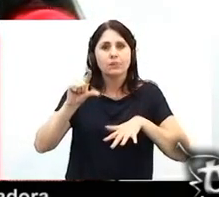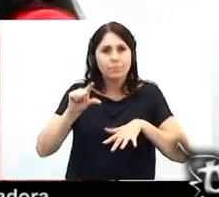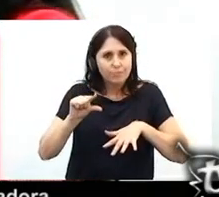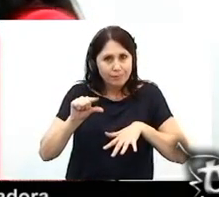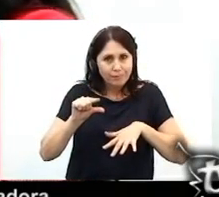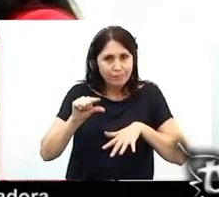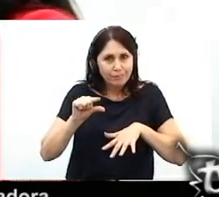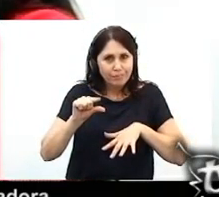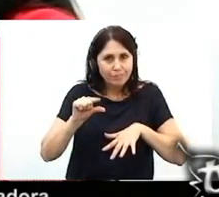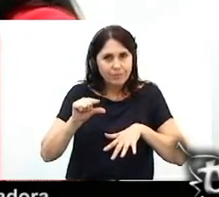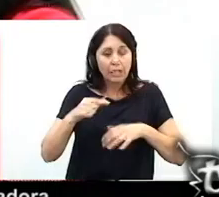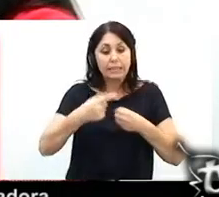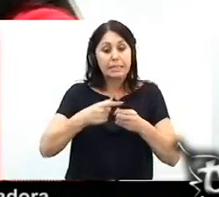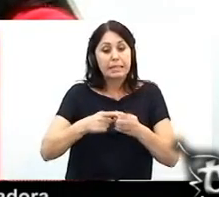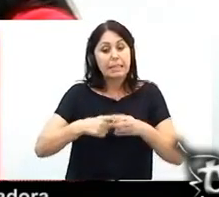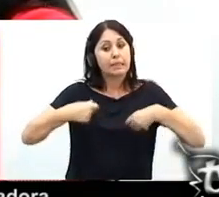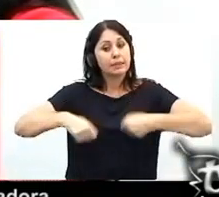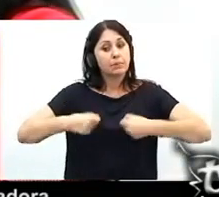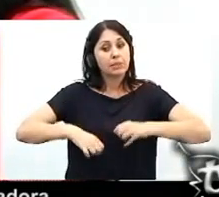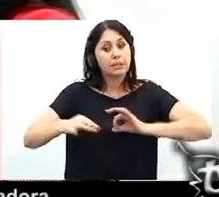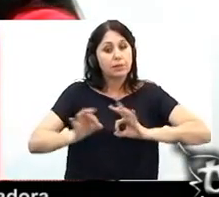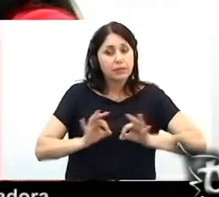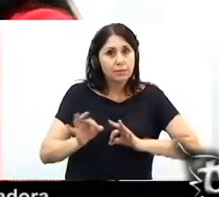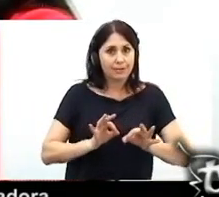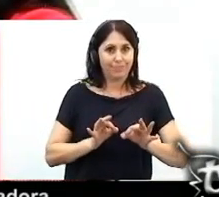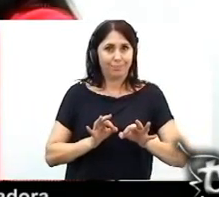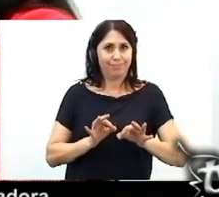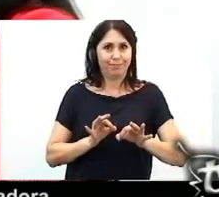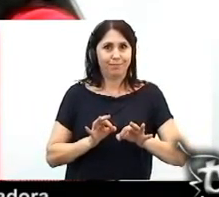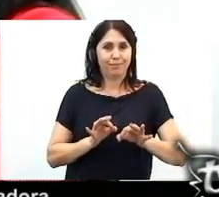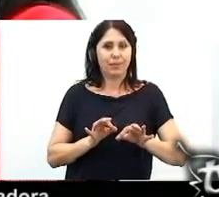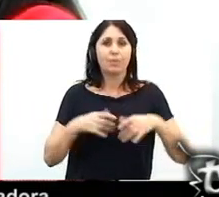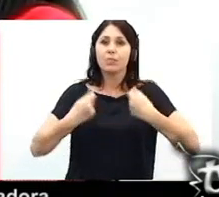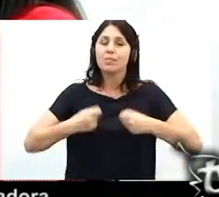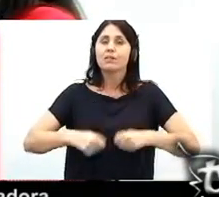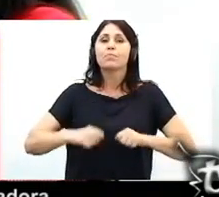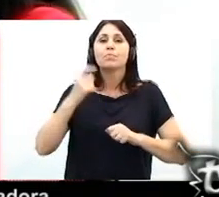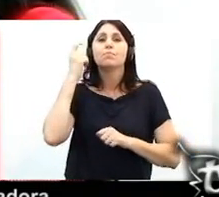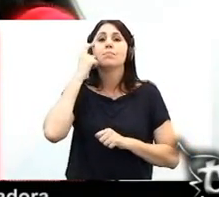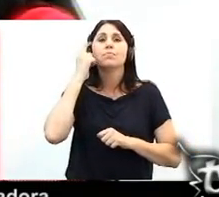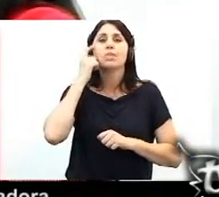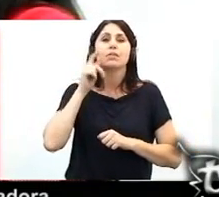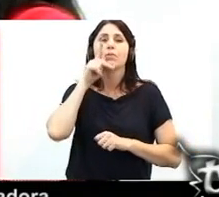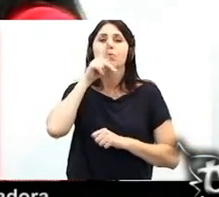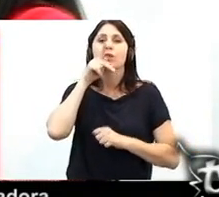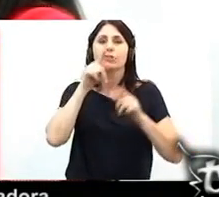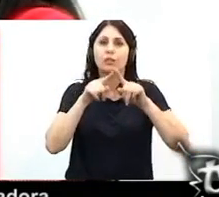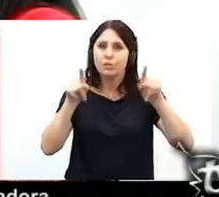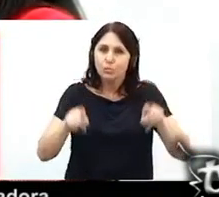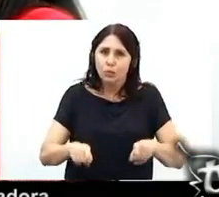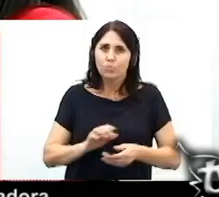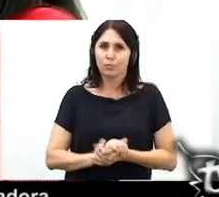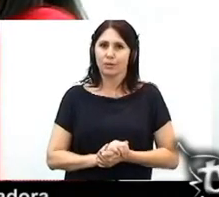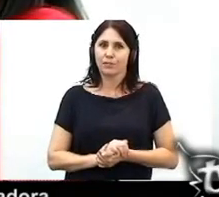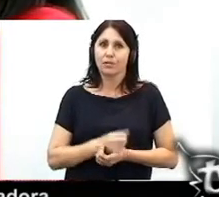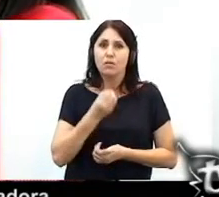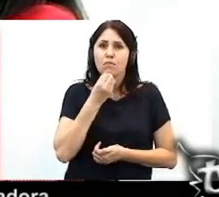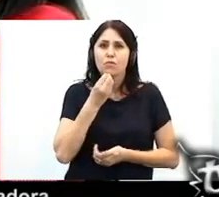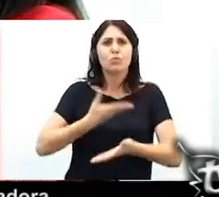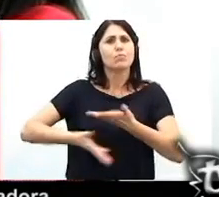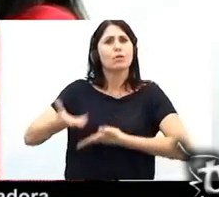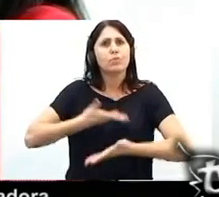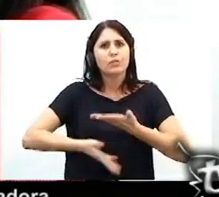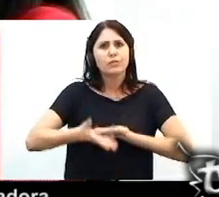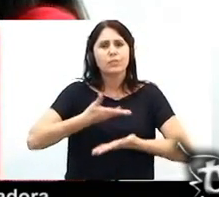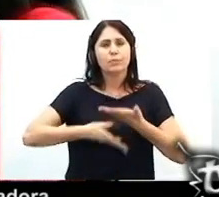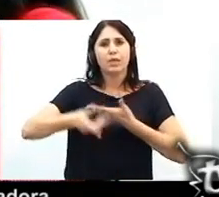todos nós, em algum momento da nossa vida, nós vamos ter a mobilidade reduzida. E a nossa cidade tem que estar